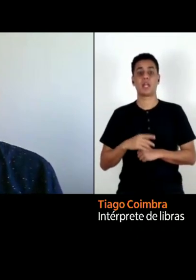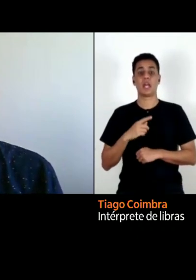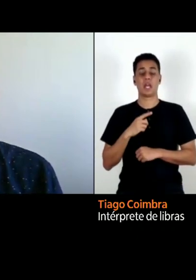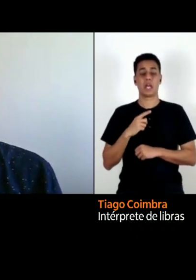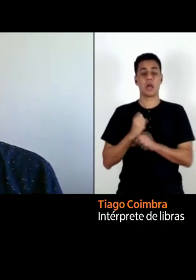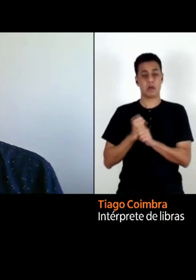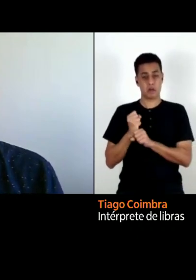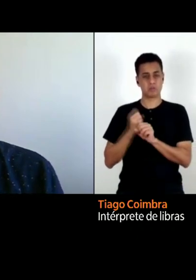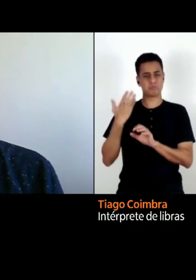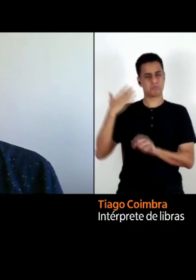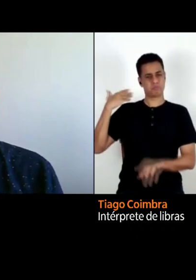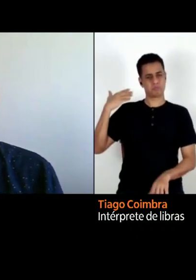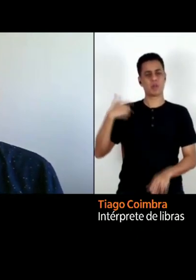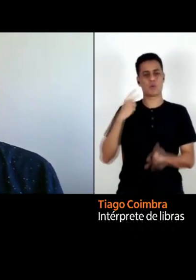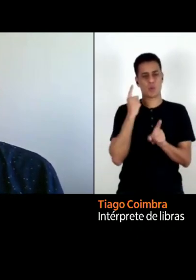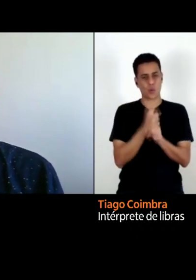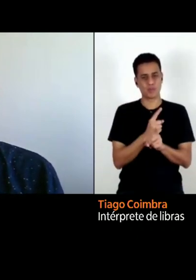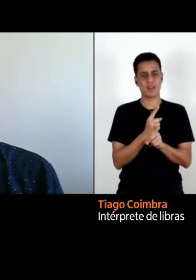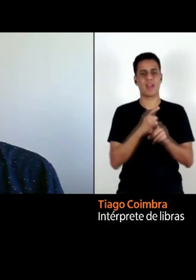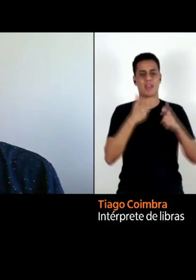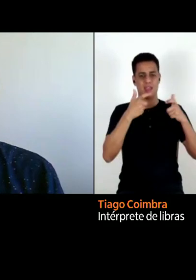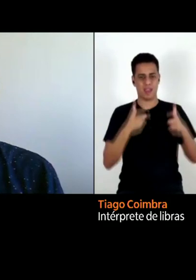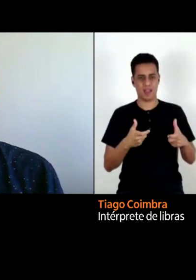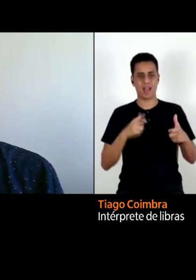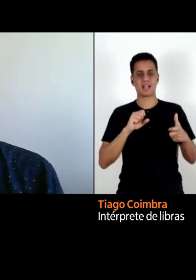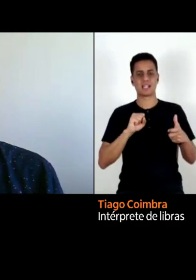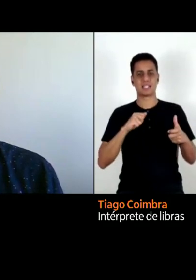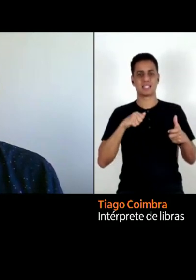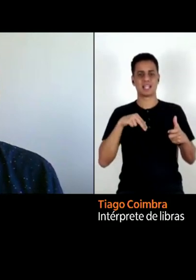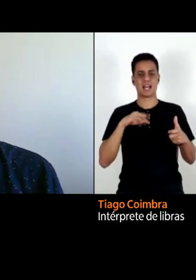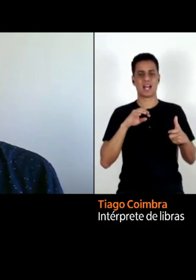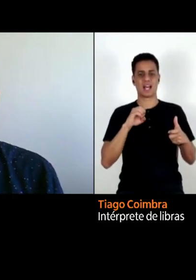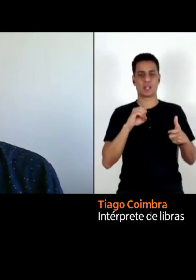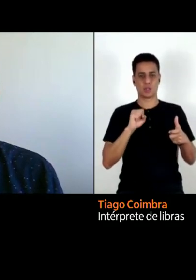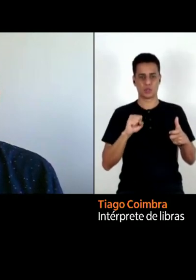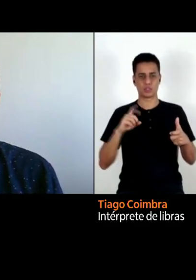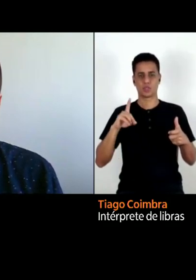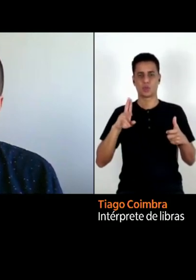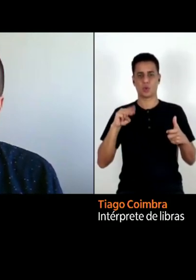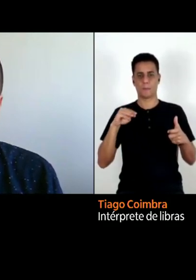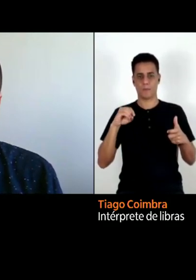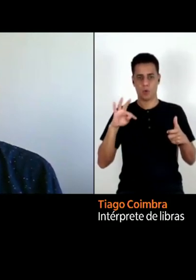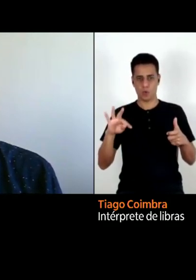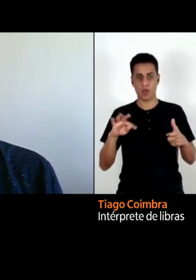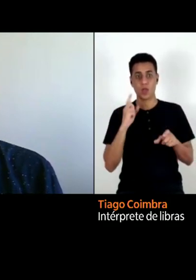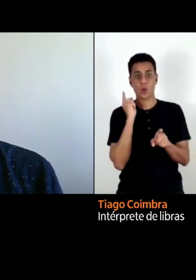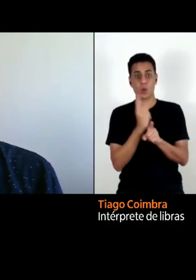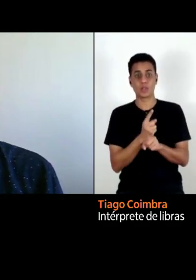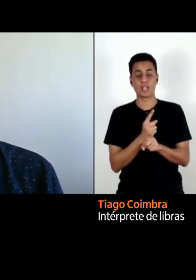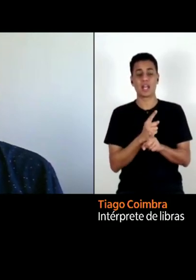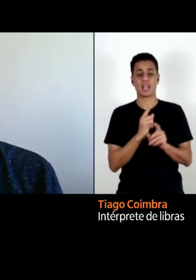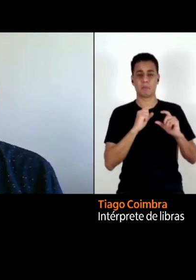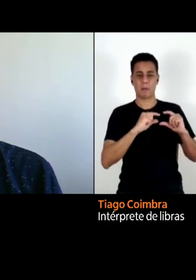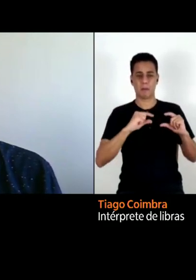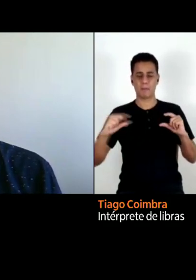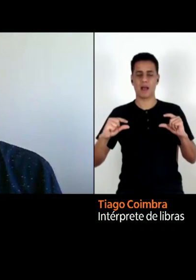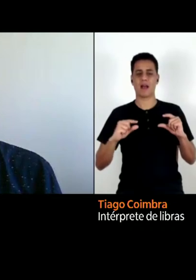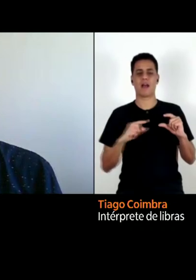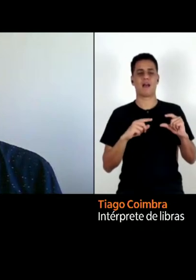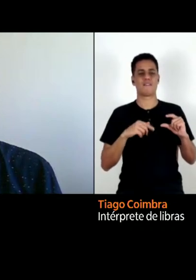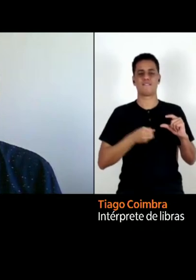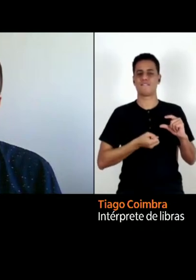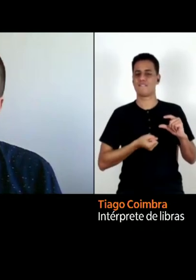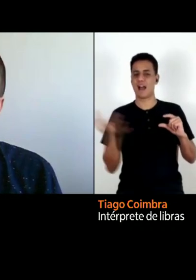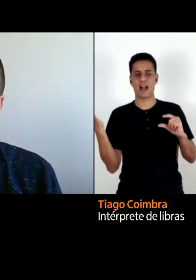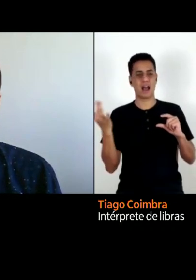coleção Santos Dumont, um carretel com 1.339 cartões fotográficos,